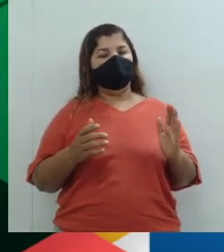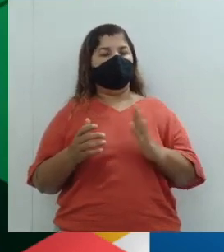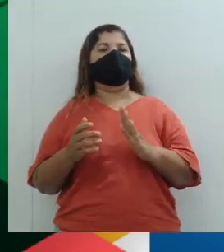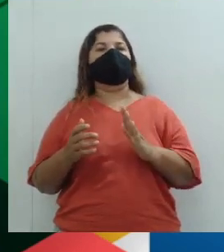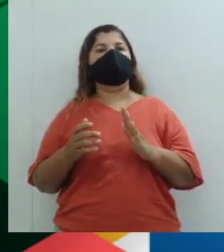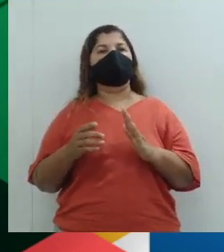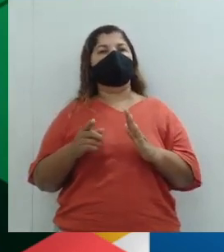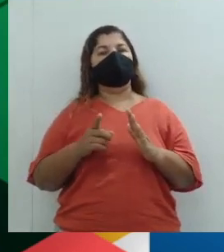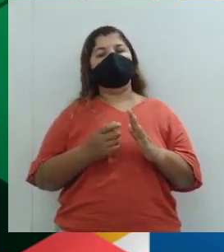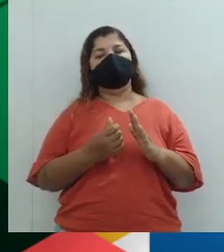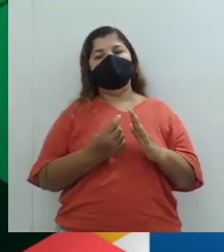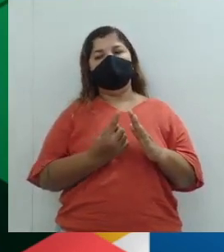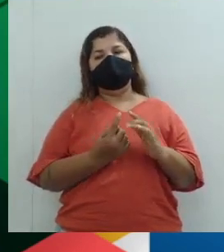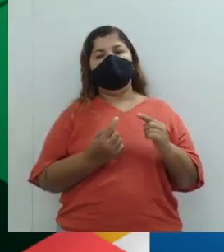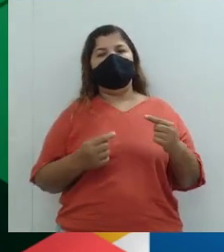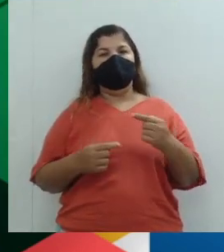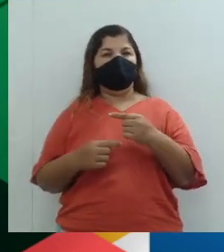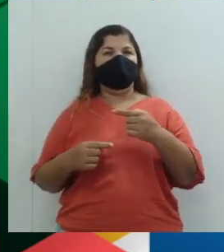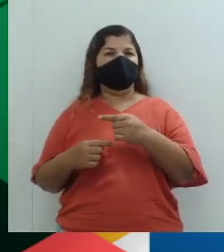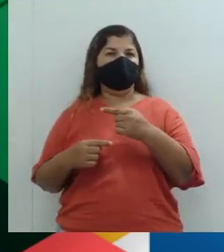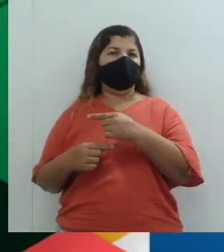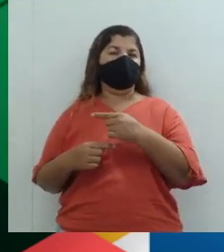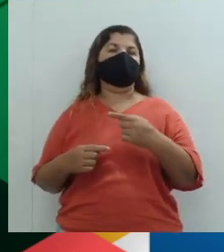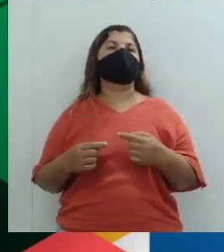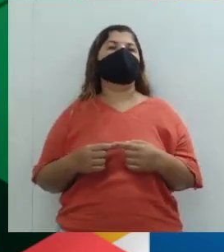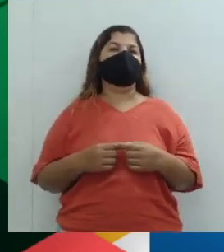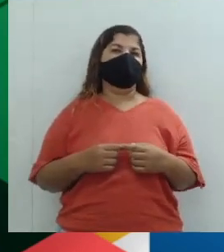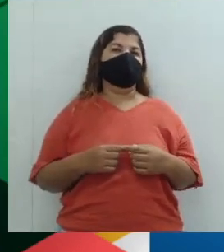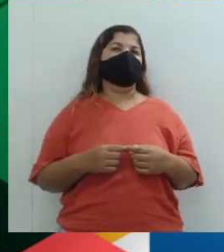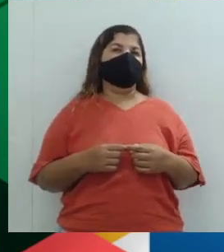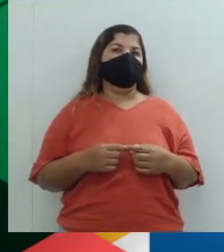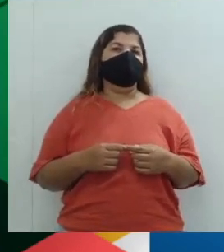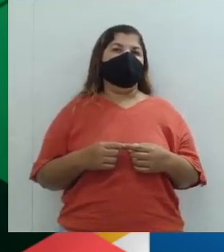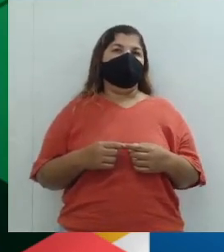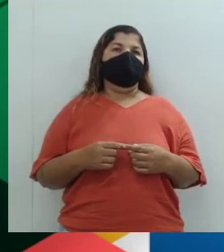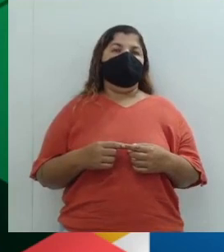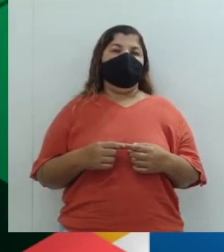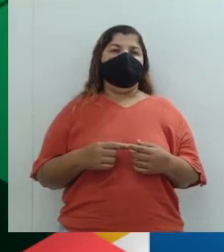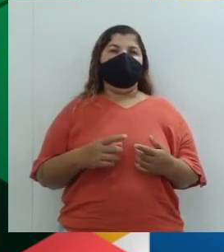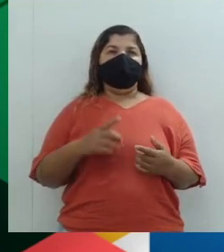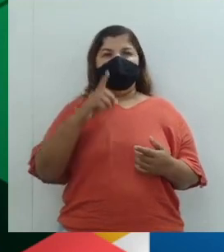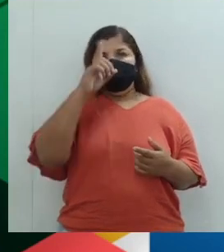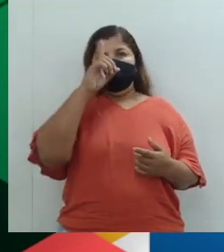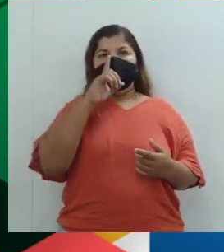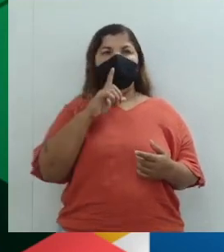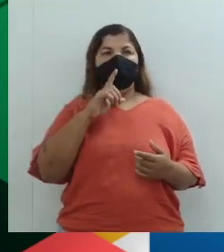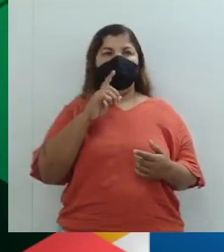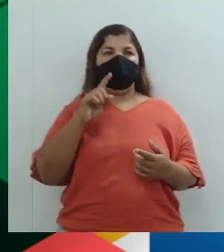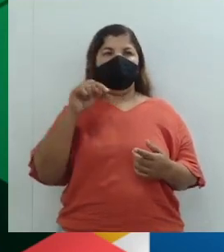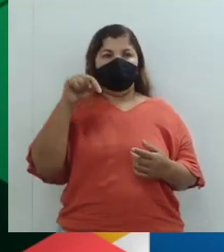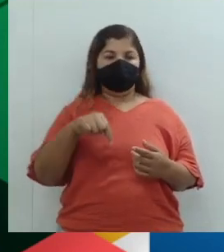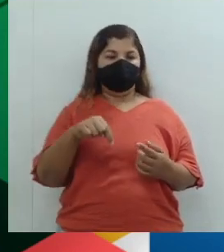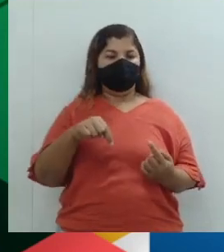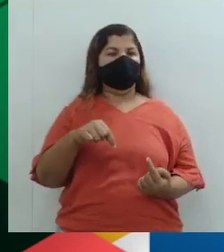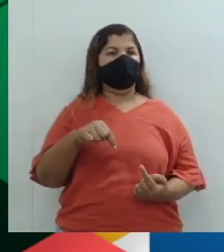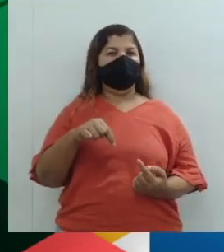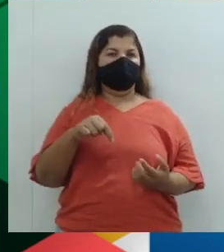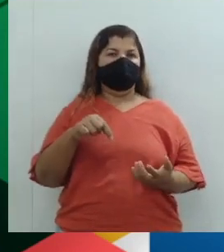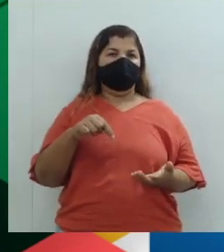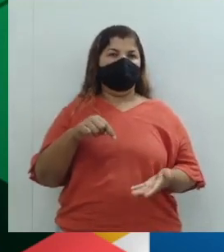mesma direção e no sentido oposto, né, que é essa força aí que vocês estão vendo o vetor em amarelo. Vou ter também a força